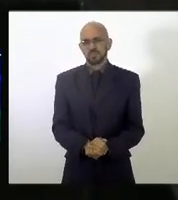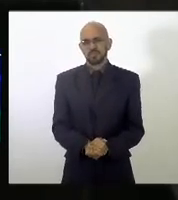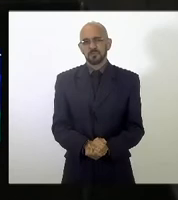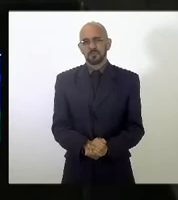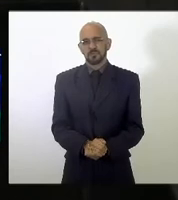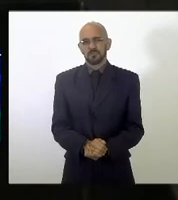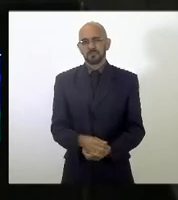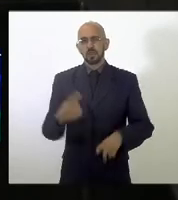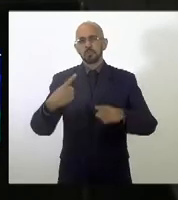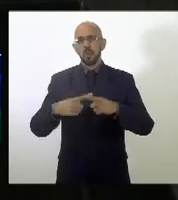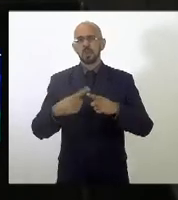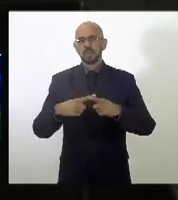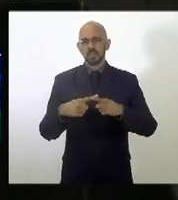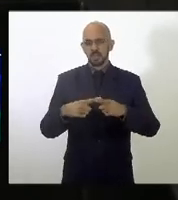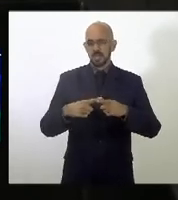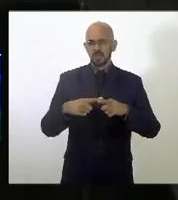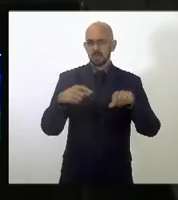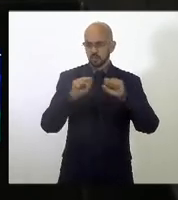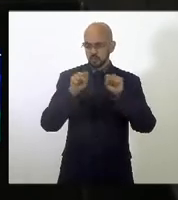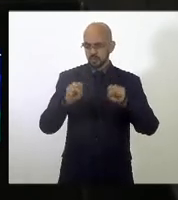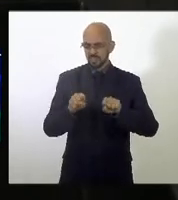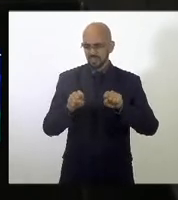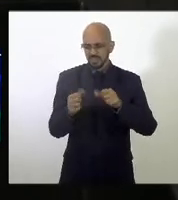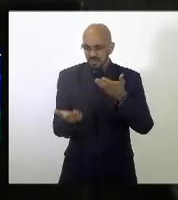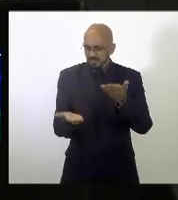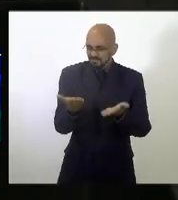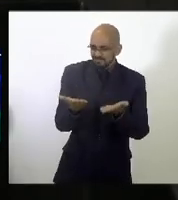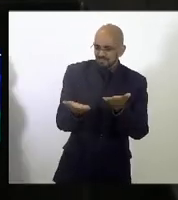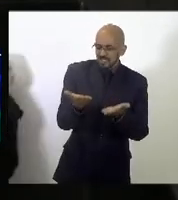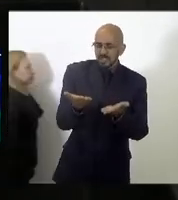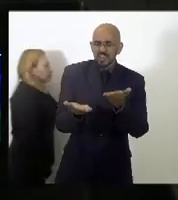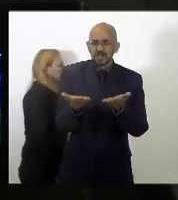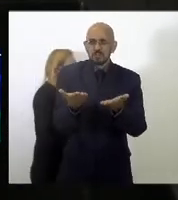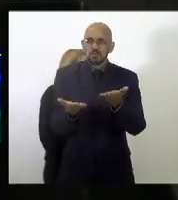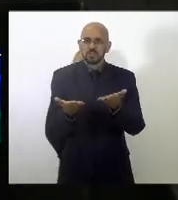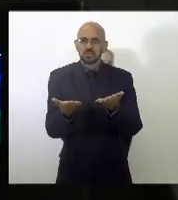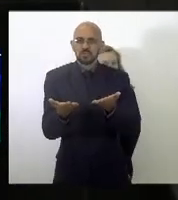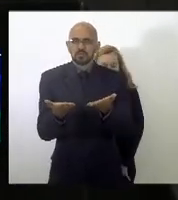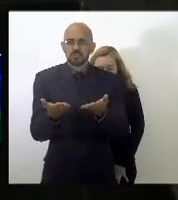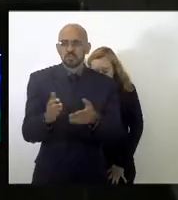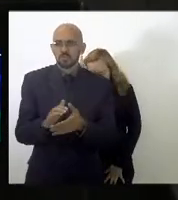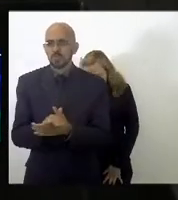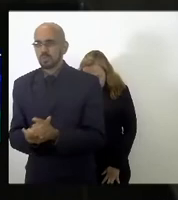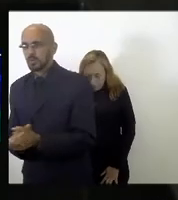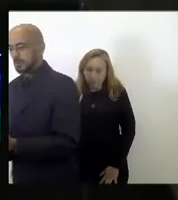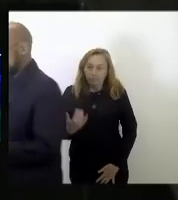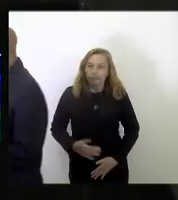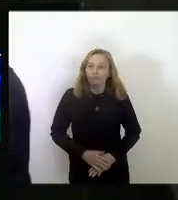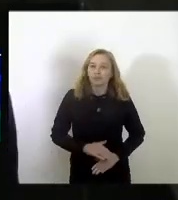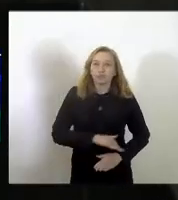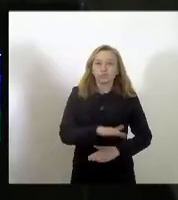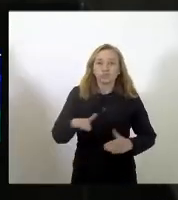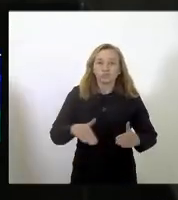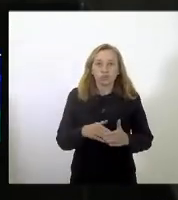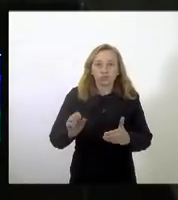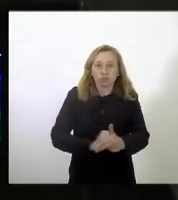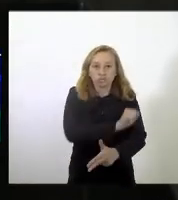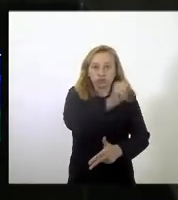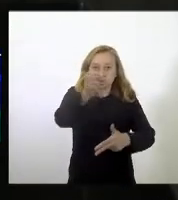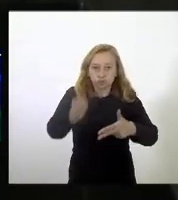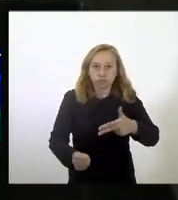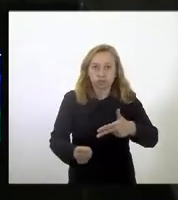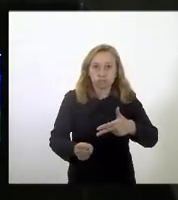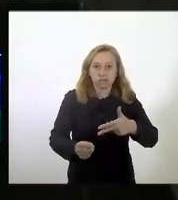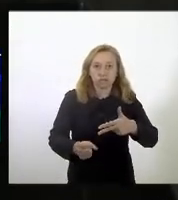Porque nos sistemas de pesos e contrapesos, todos os poderes